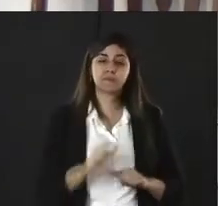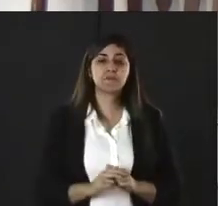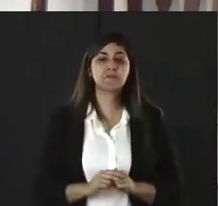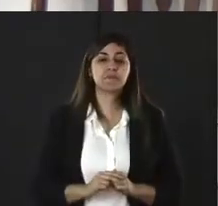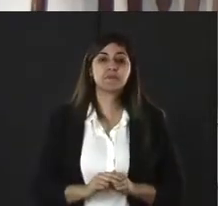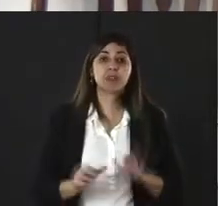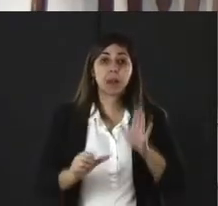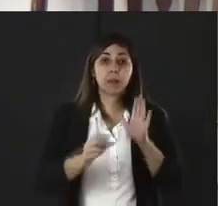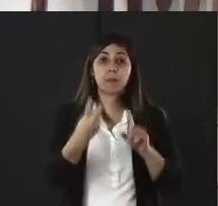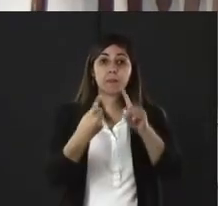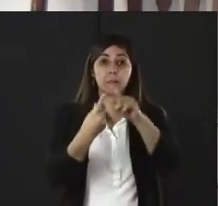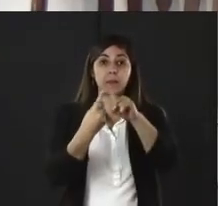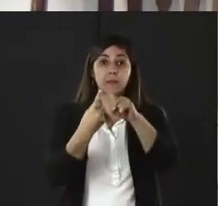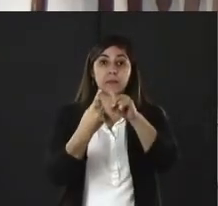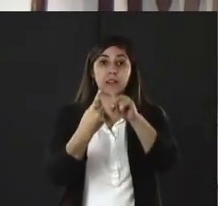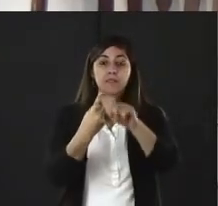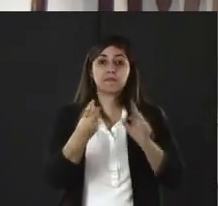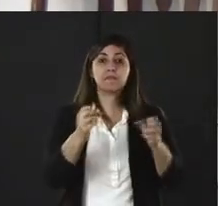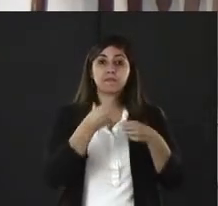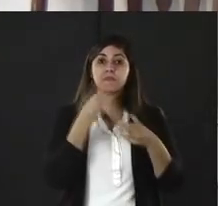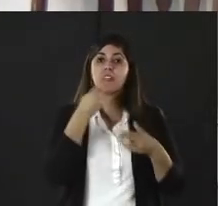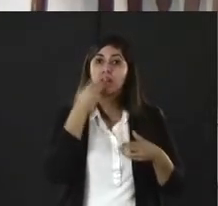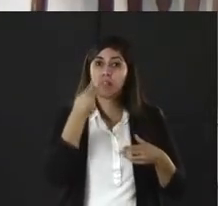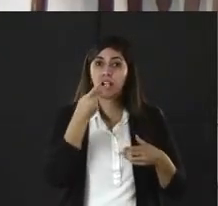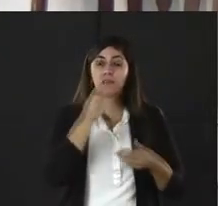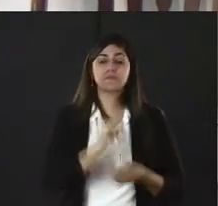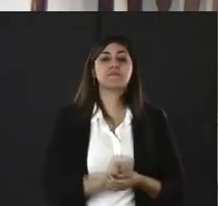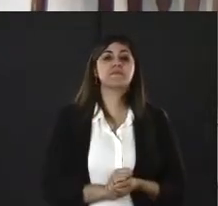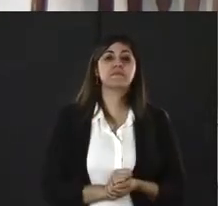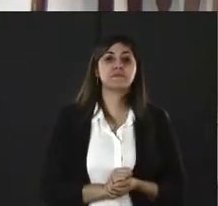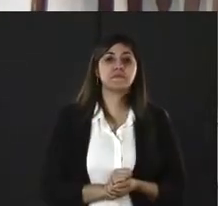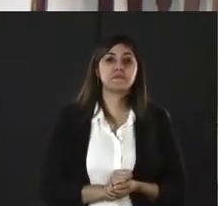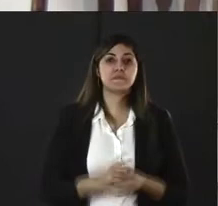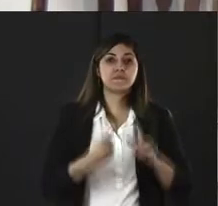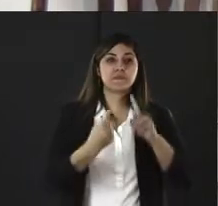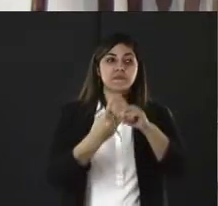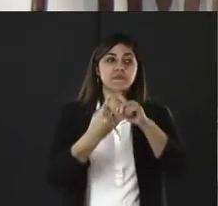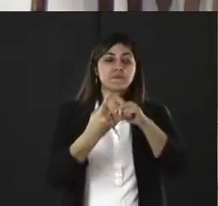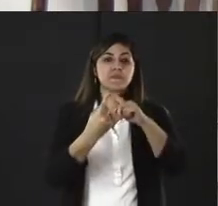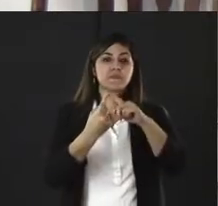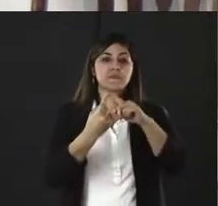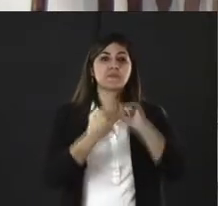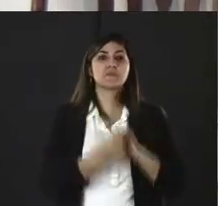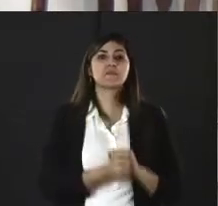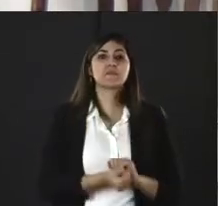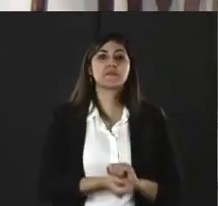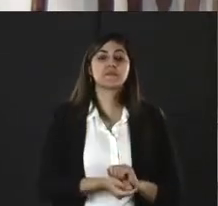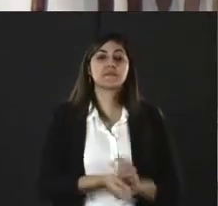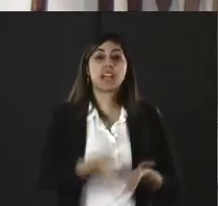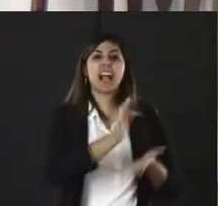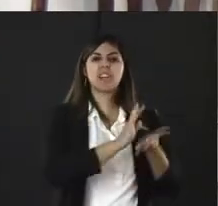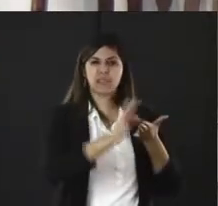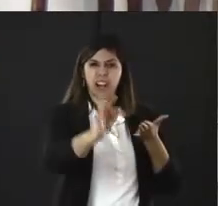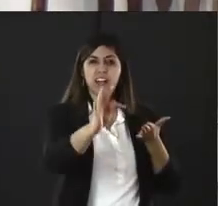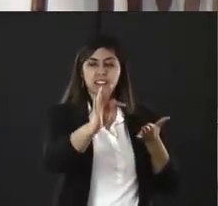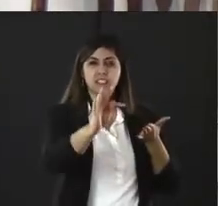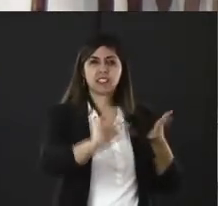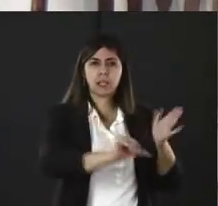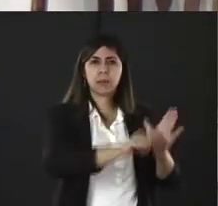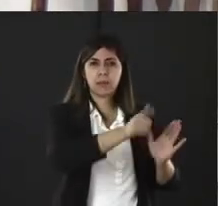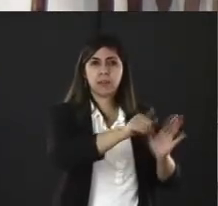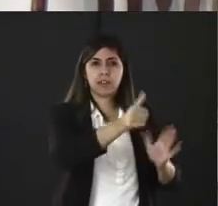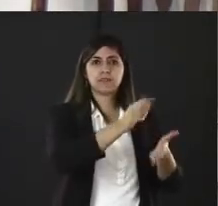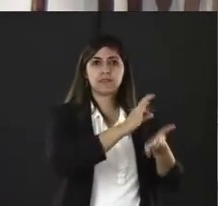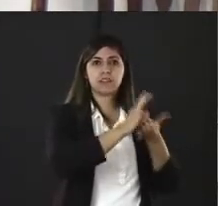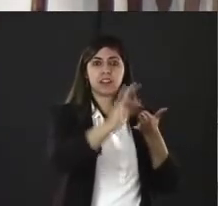a primeira coisa que eu gostaria de ressaltar então é a frase dentro do versículo a primeira parte do